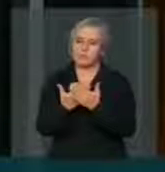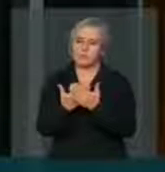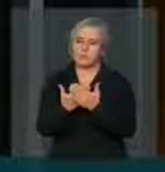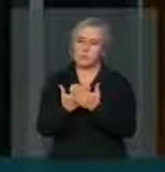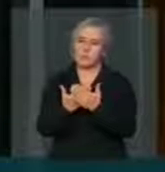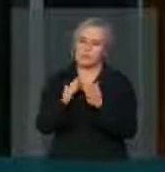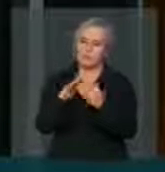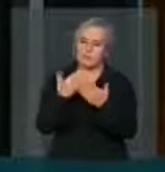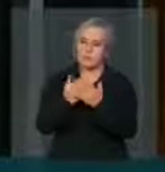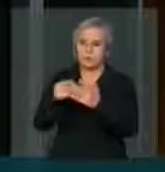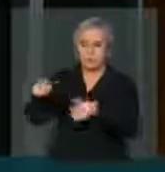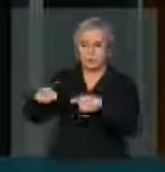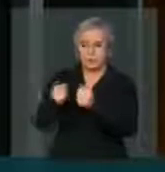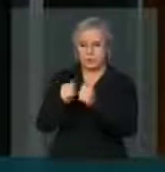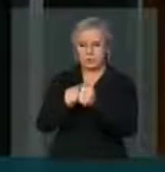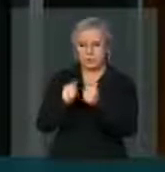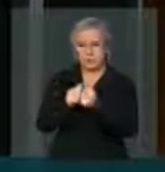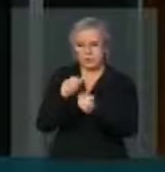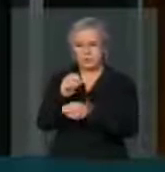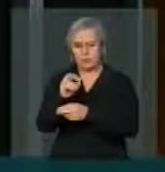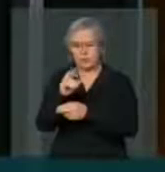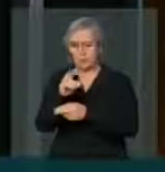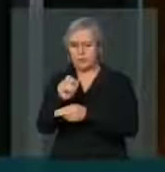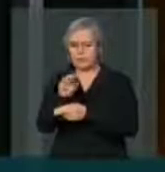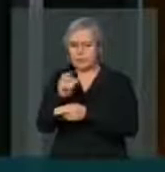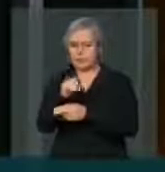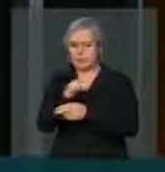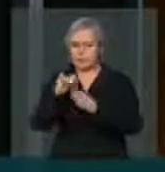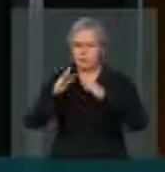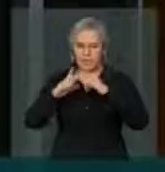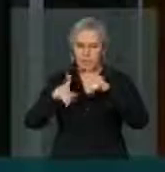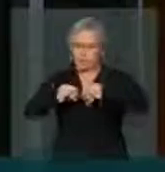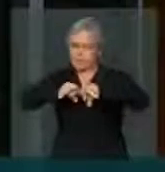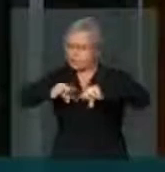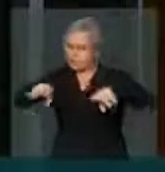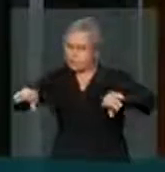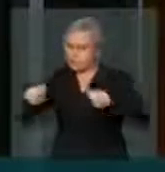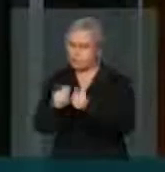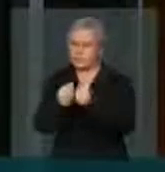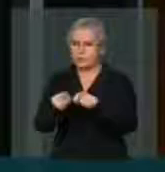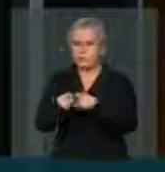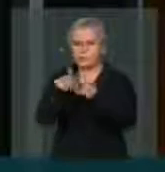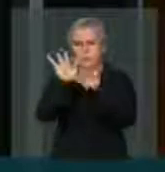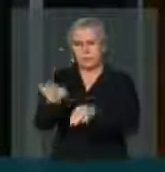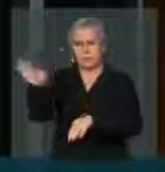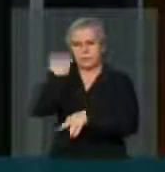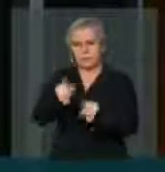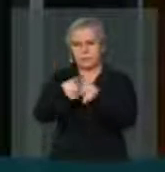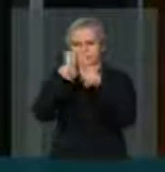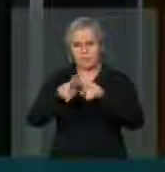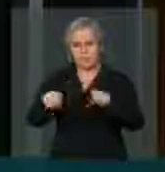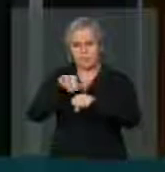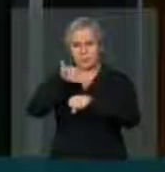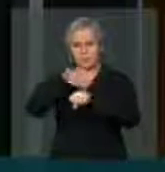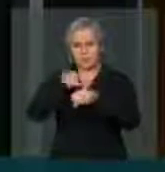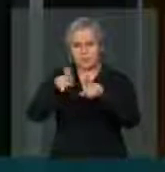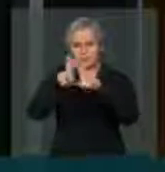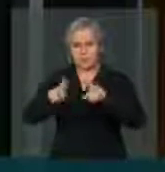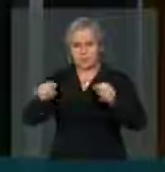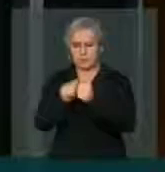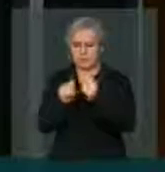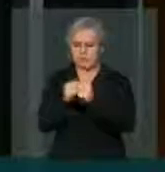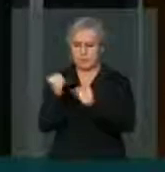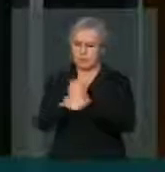internatos, escolas agrícolas, oratórios festivos, paróquias, recentemente faculdades, universidades, centros universitários,